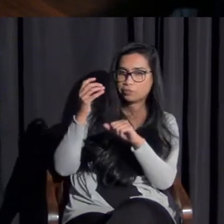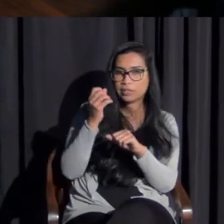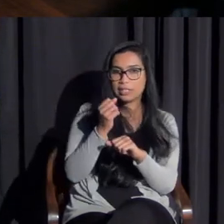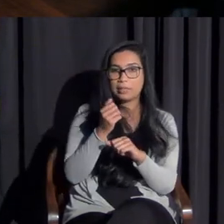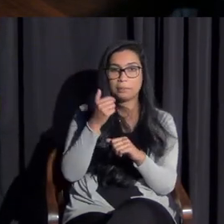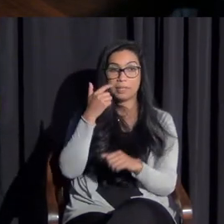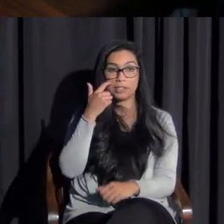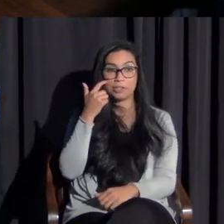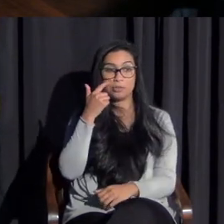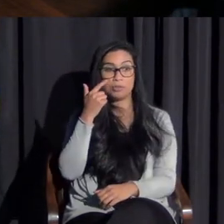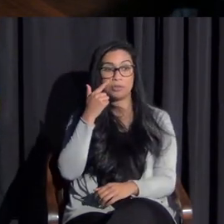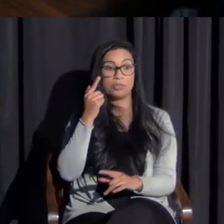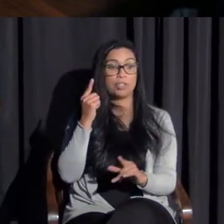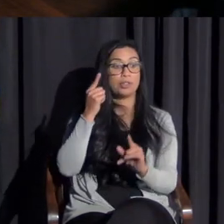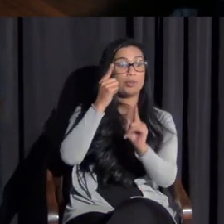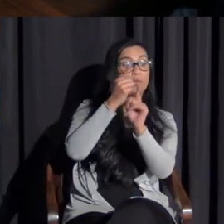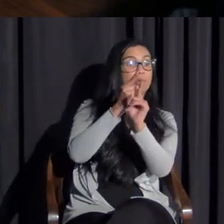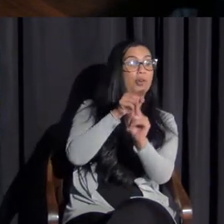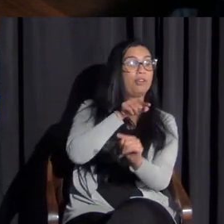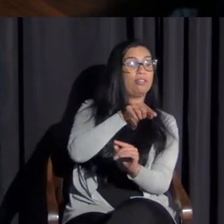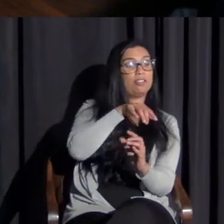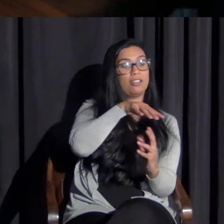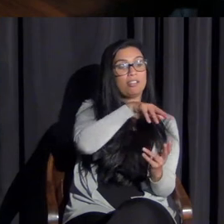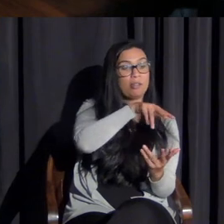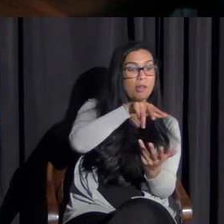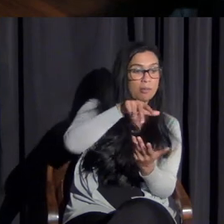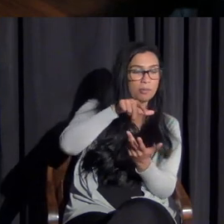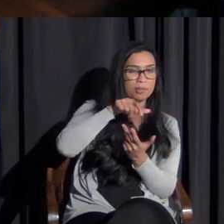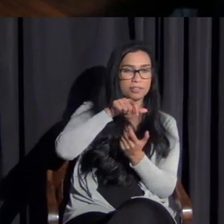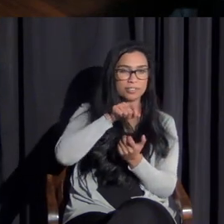algo do 11 de setembro no pré-1,